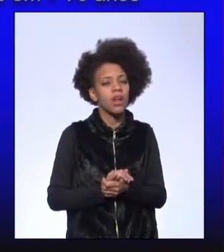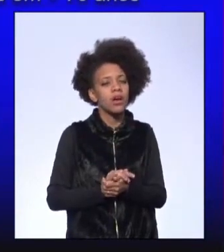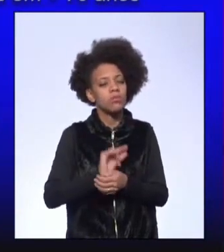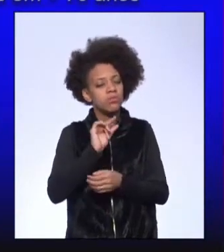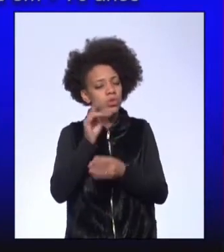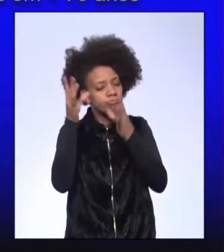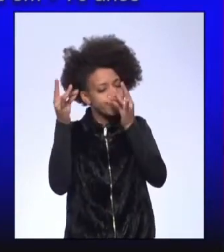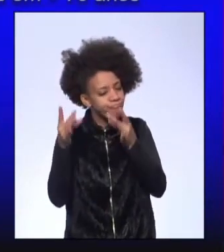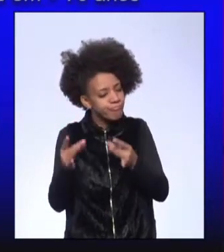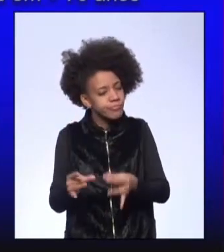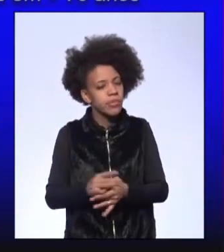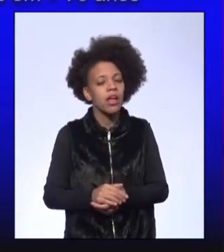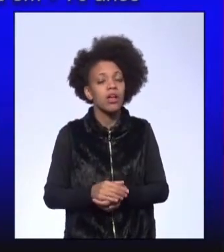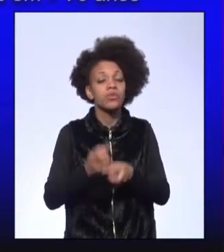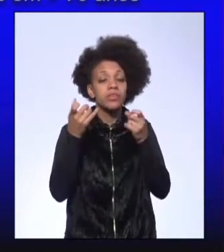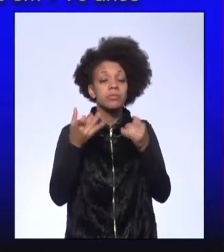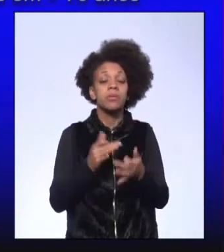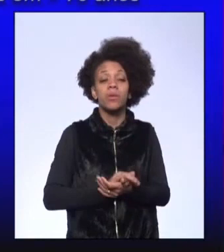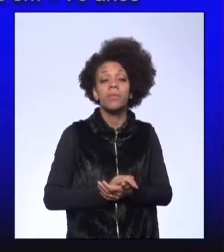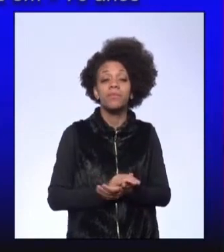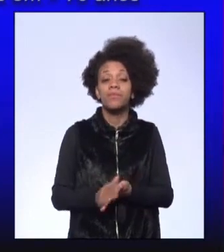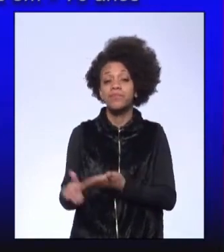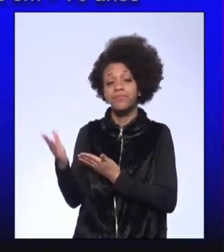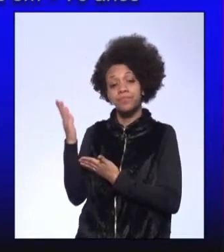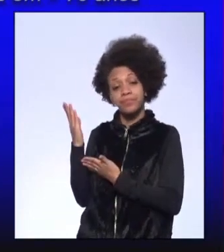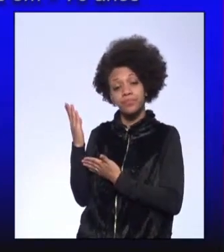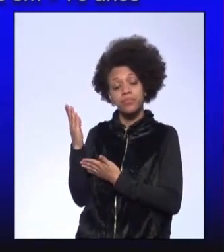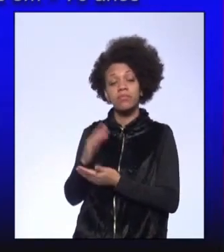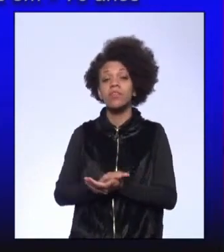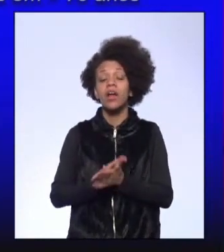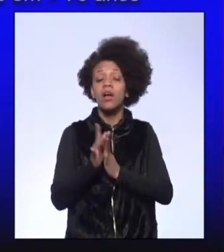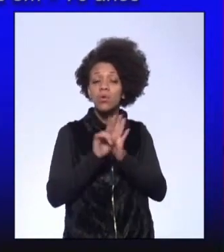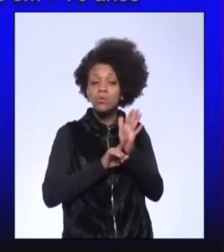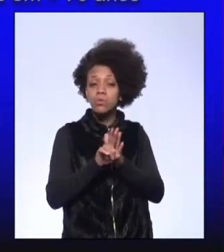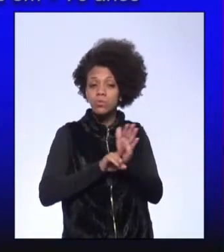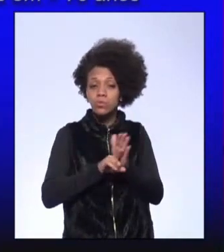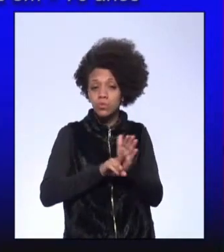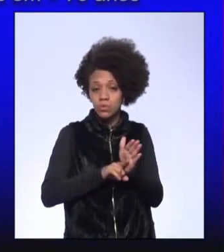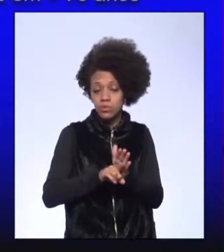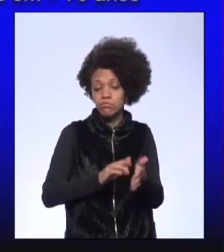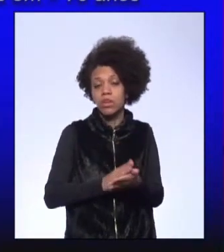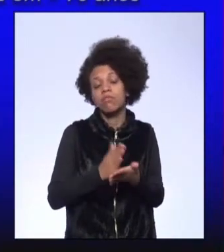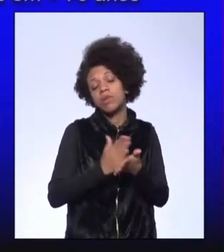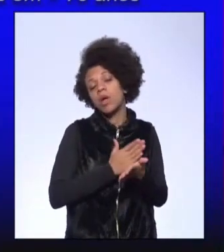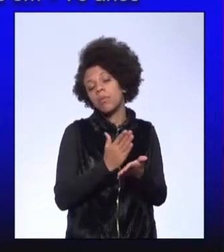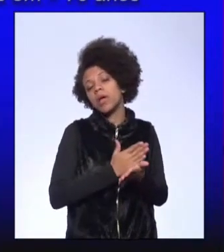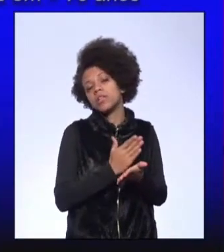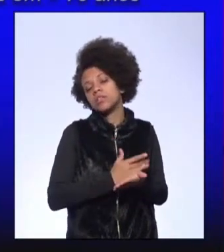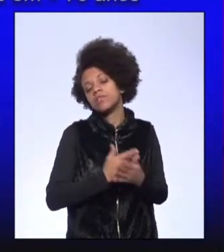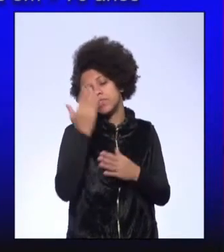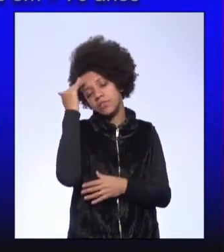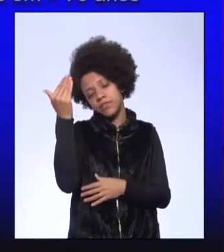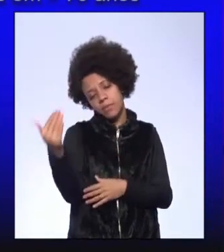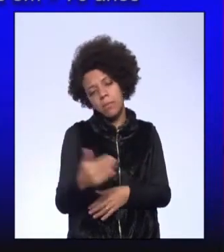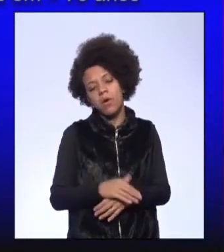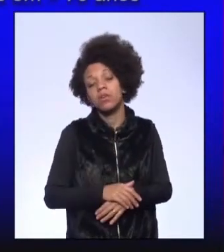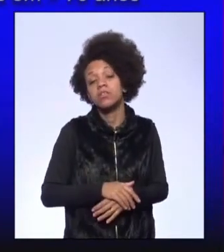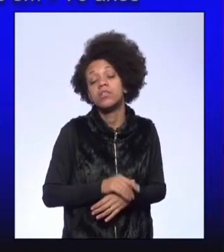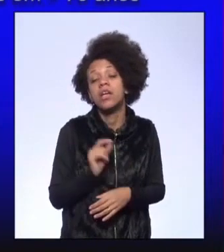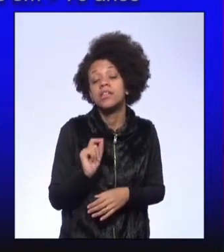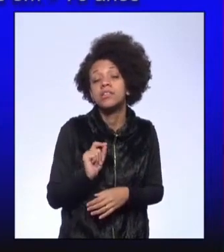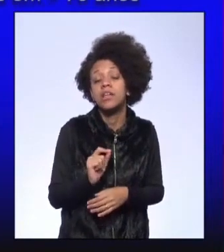mais de detalhes isso que eu falei. Esse é um estudo publicado na Nature, que é uma revista, vamos dizer, muito importante, e